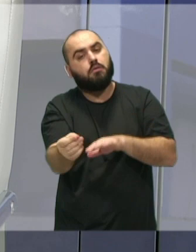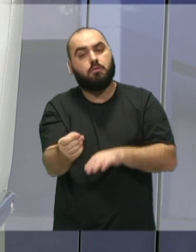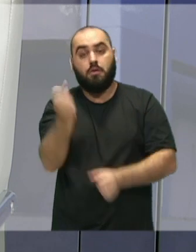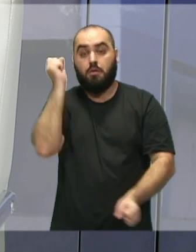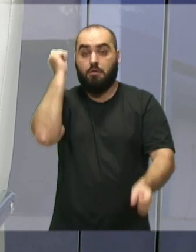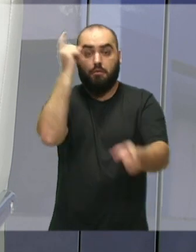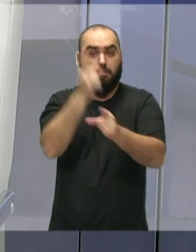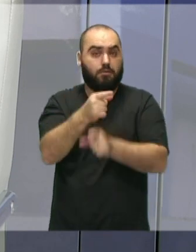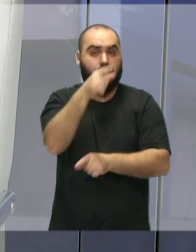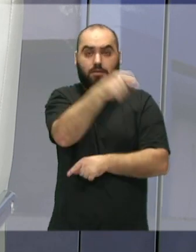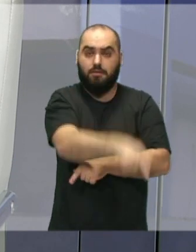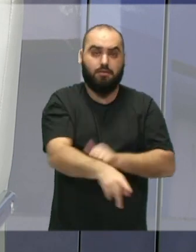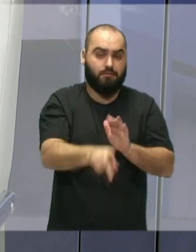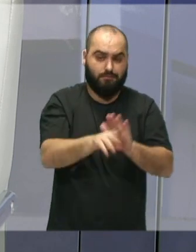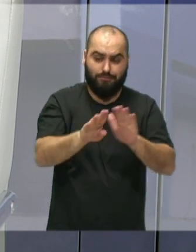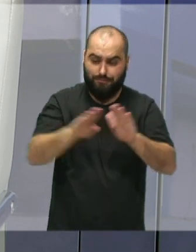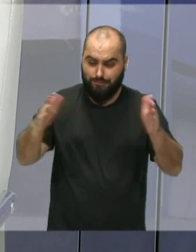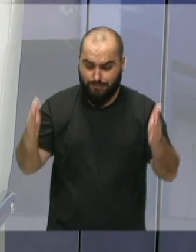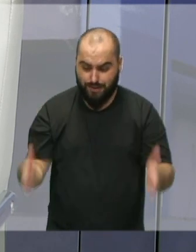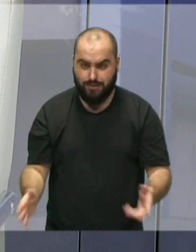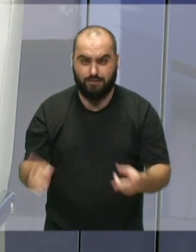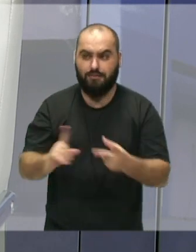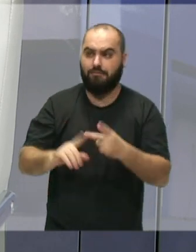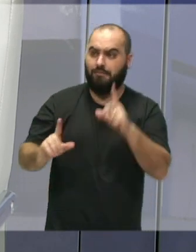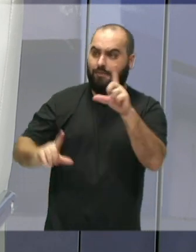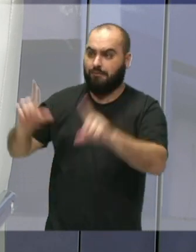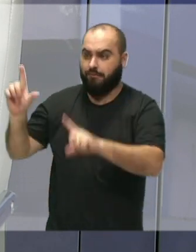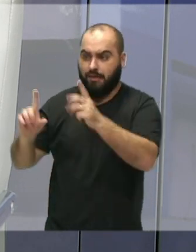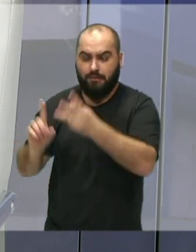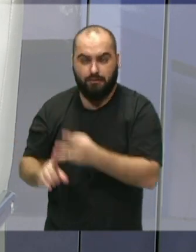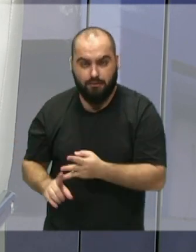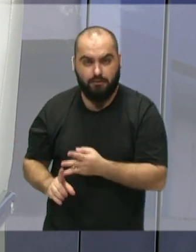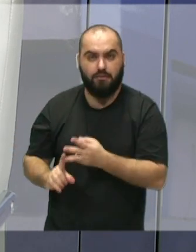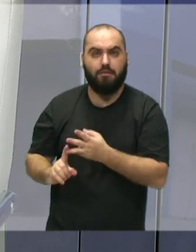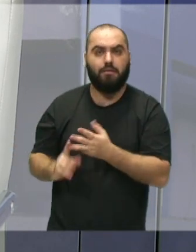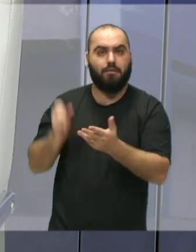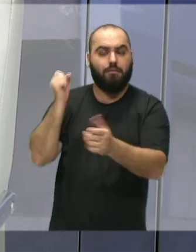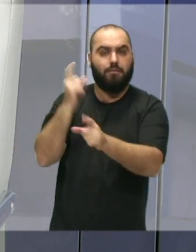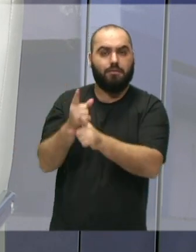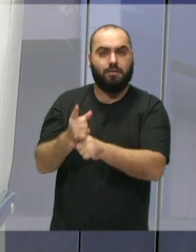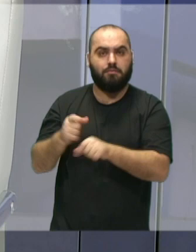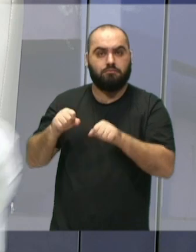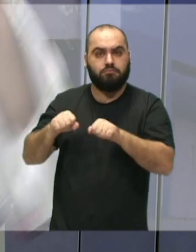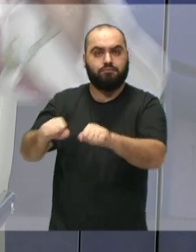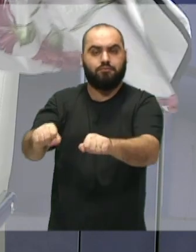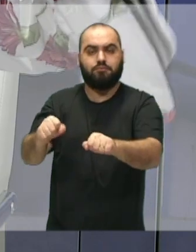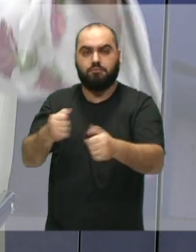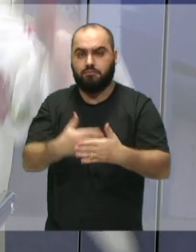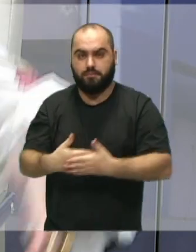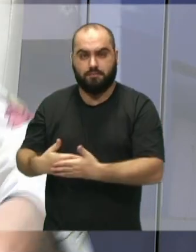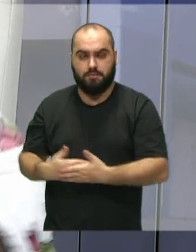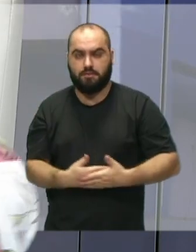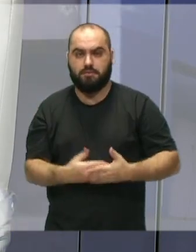várias carteiras, encontrei televisores, encontrei carrinhos de bebê, encontrei